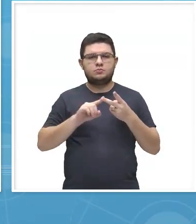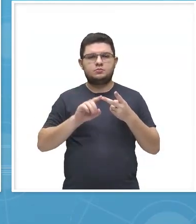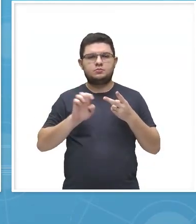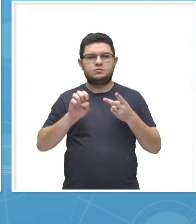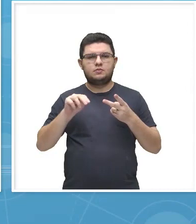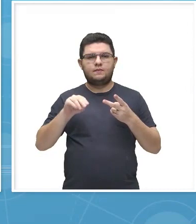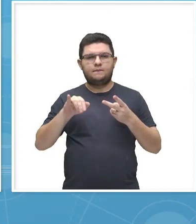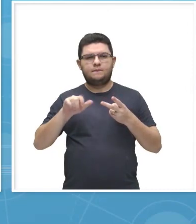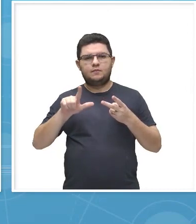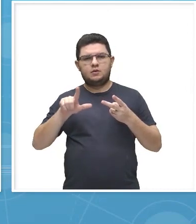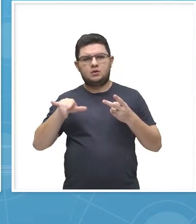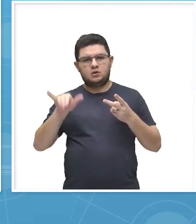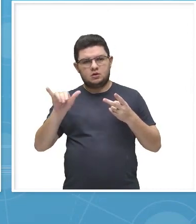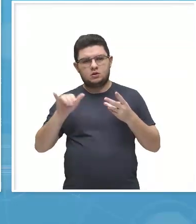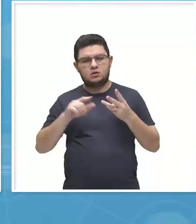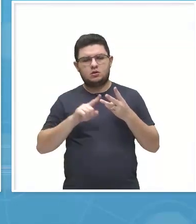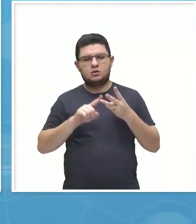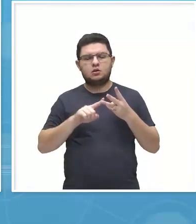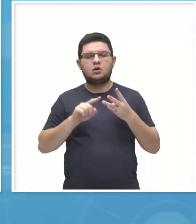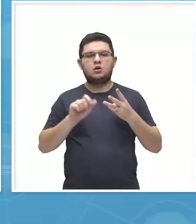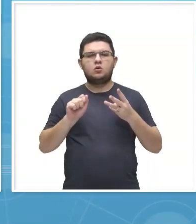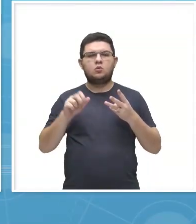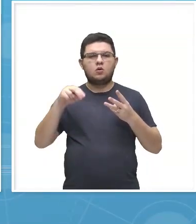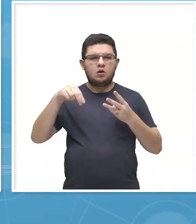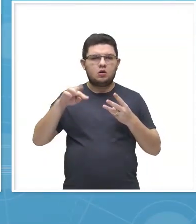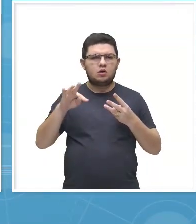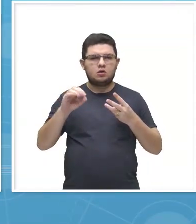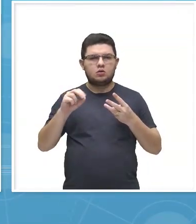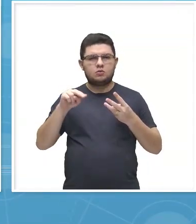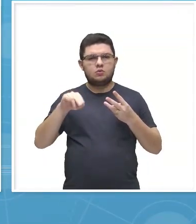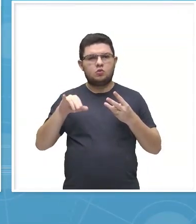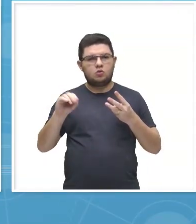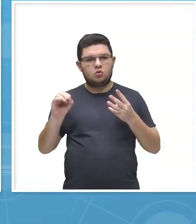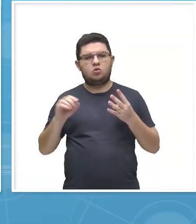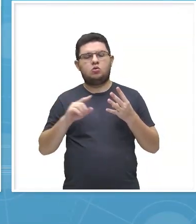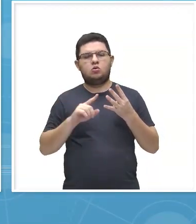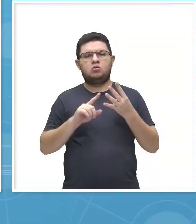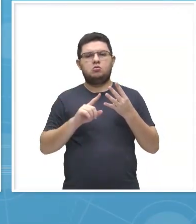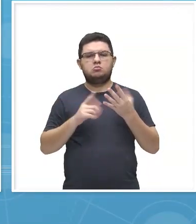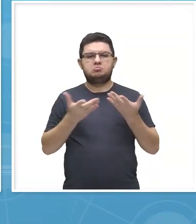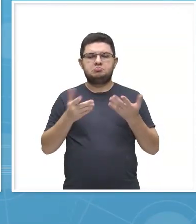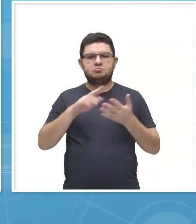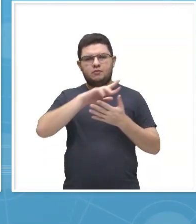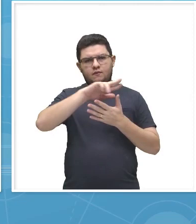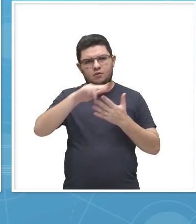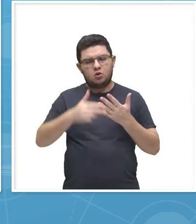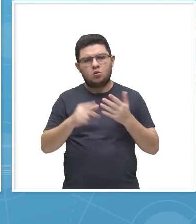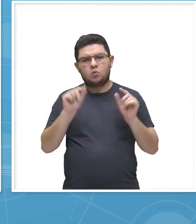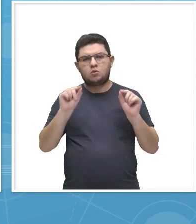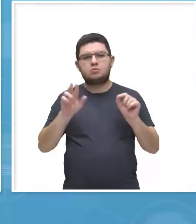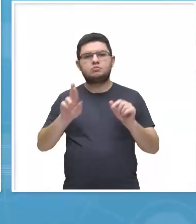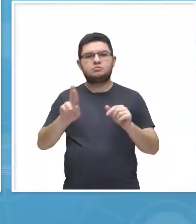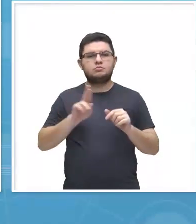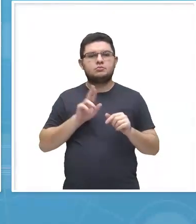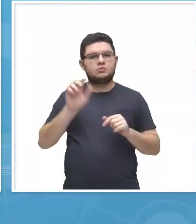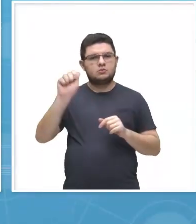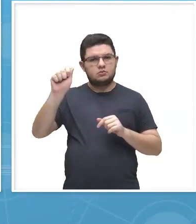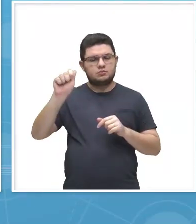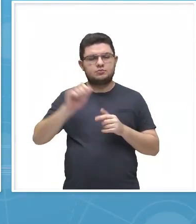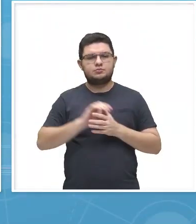que mais aqui o Antônio olha só hum hum lei